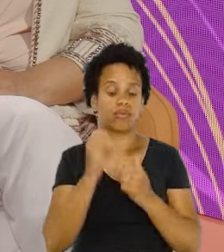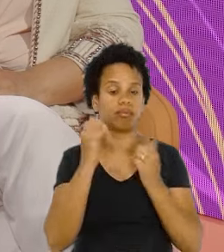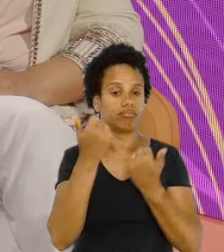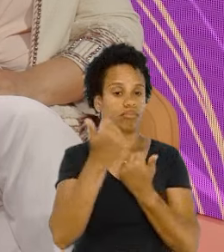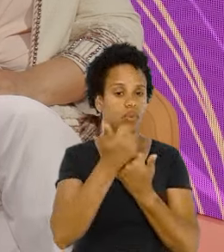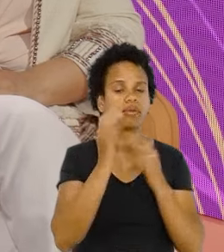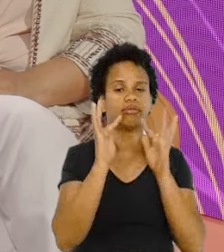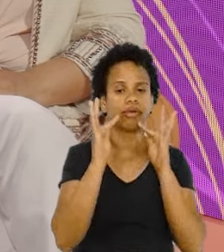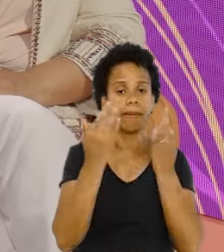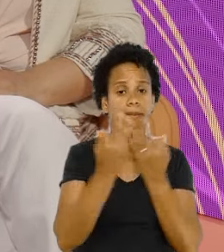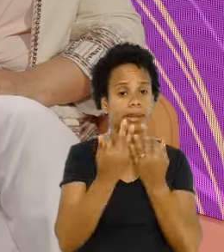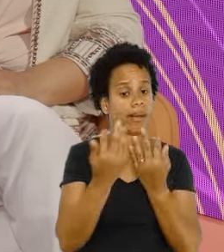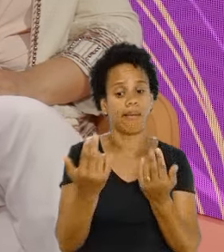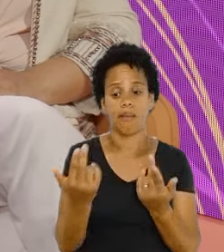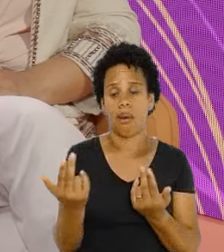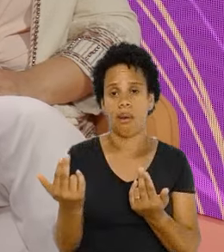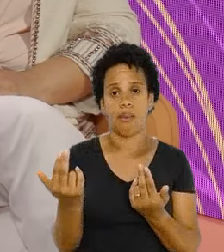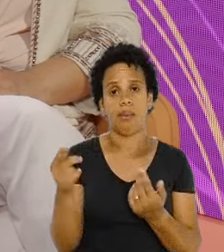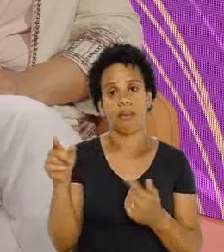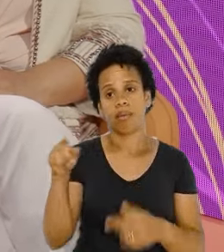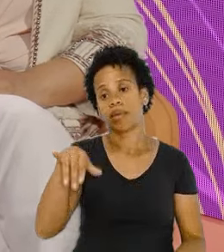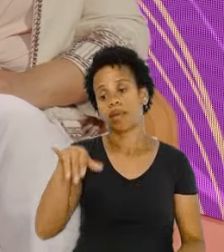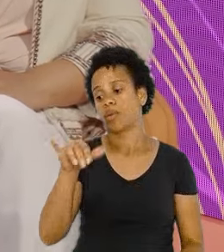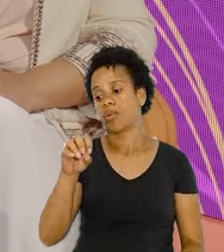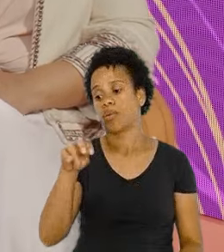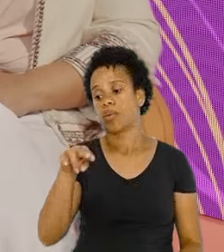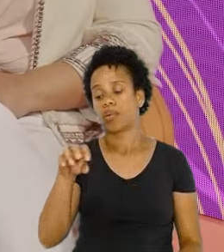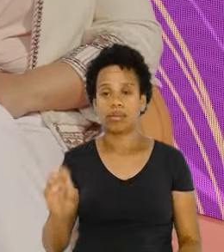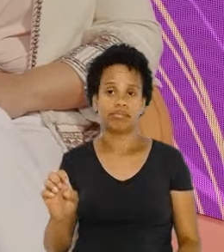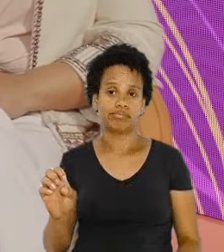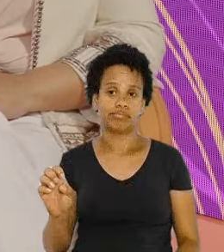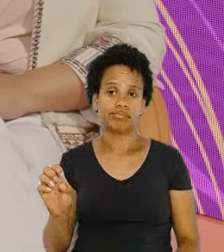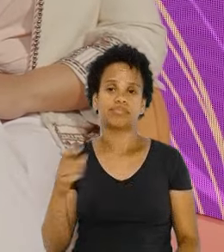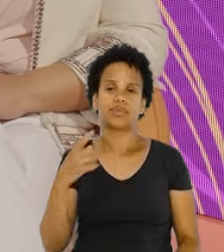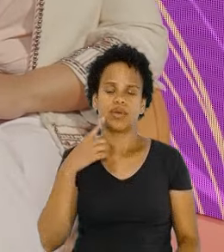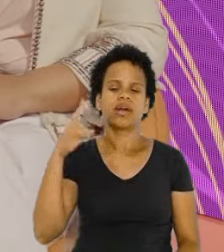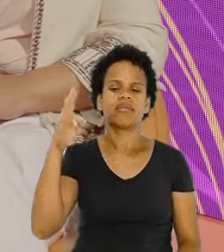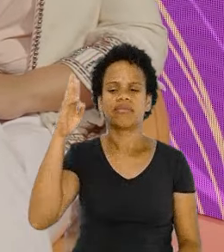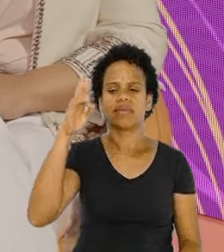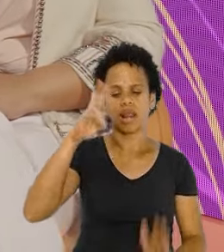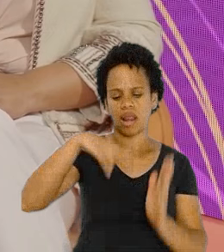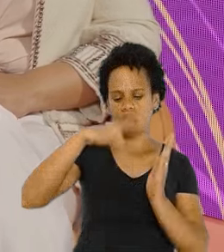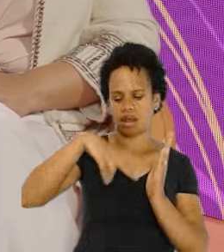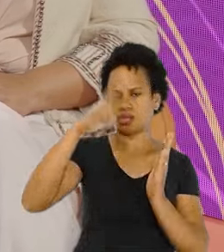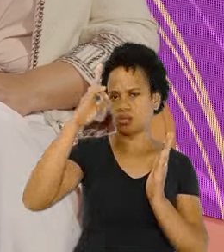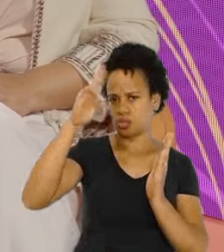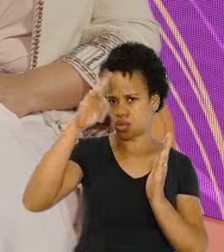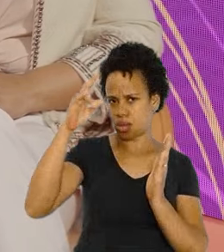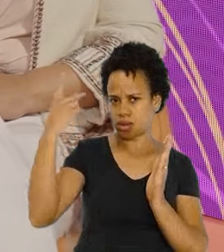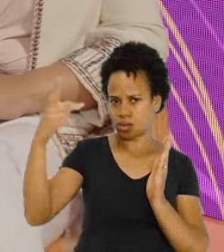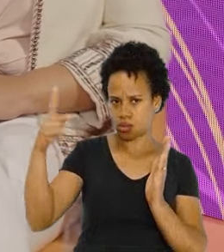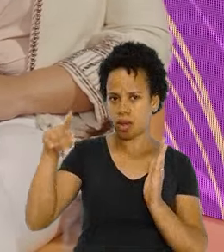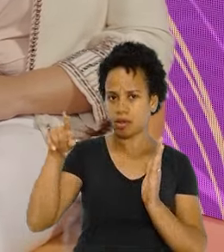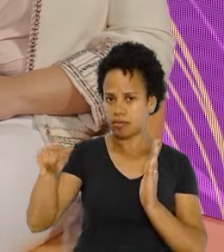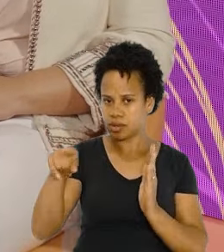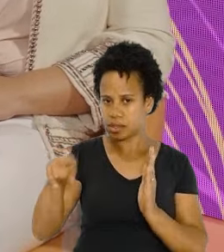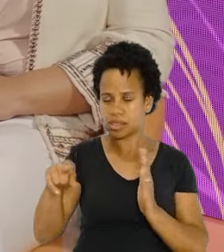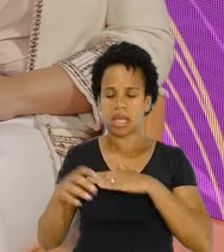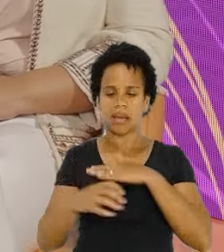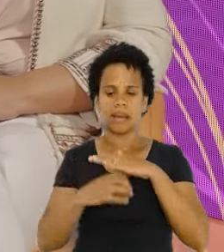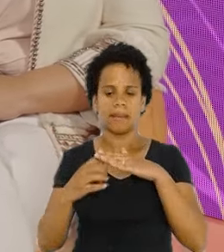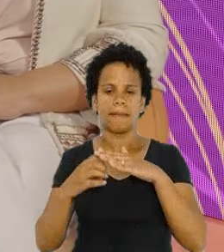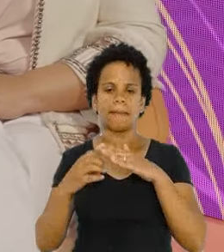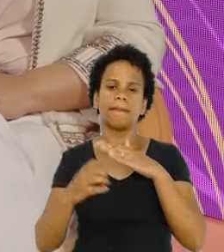e é a mesma história com a ion né eu tava lendo a sua história por mais que você seja uma mico empreendedora